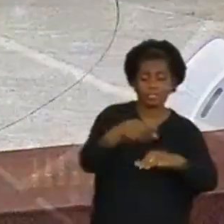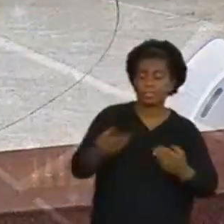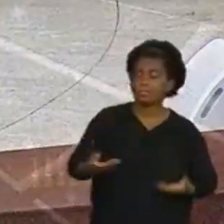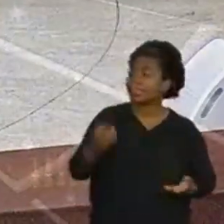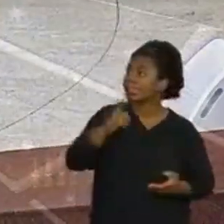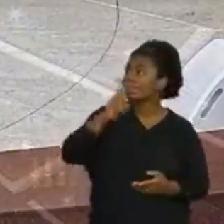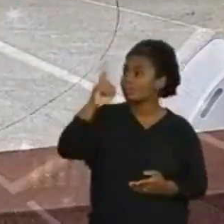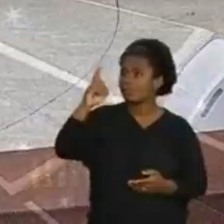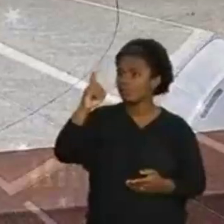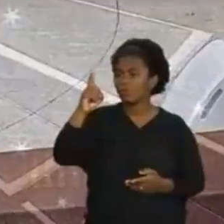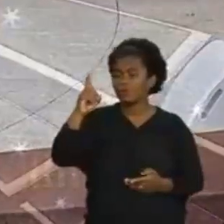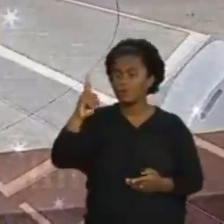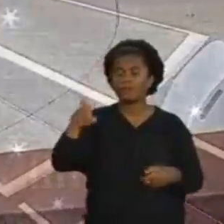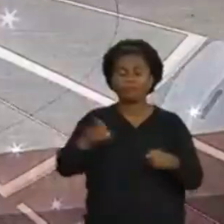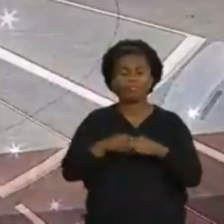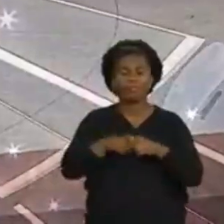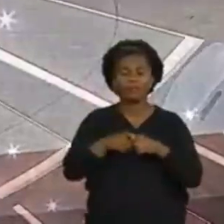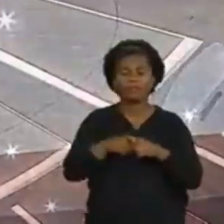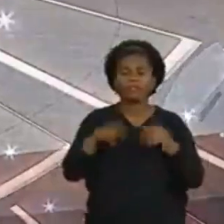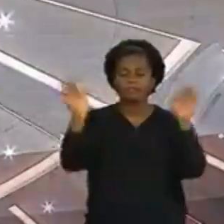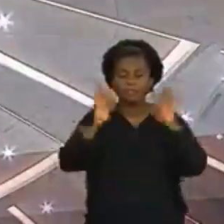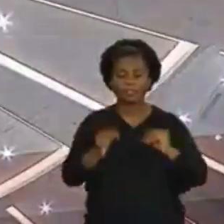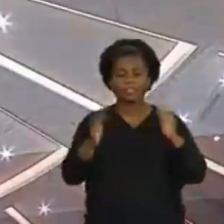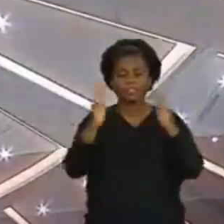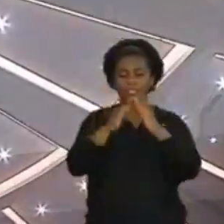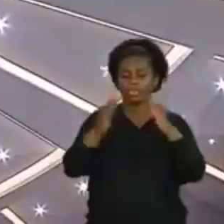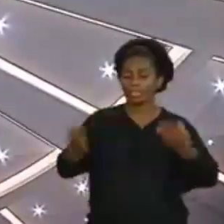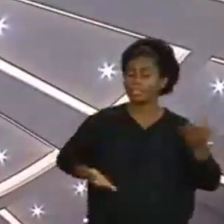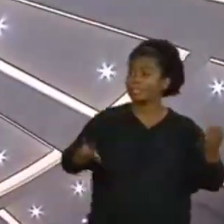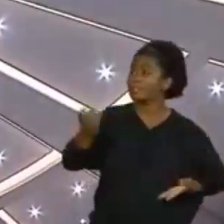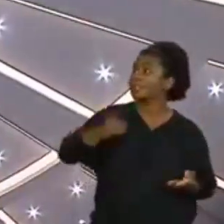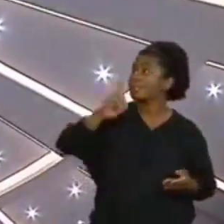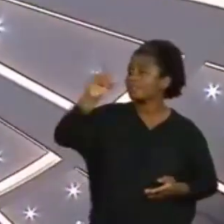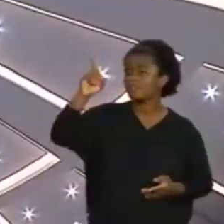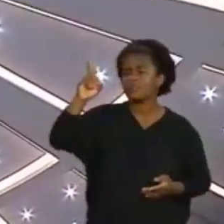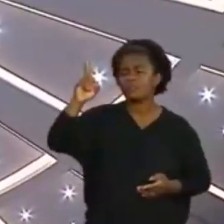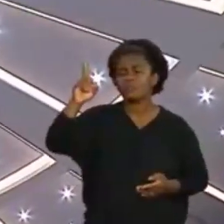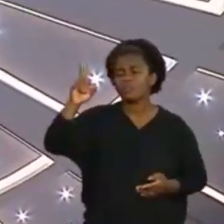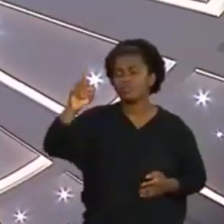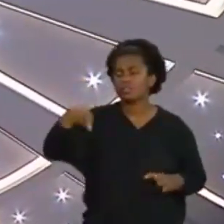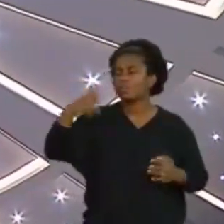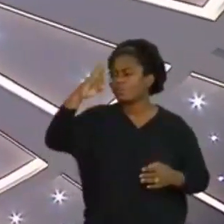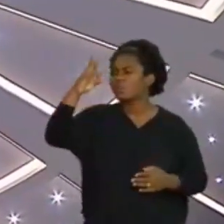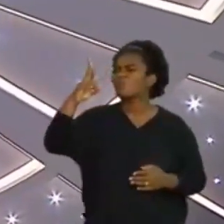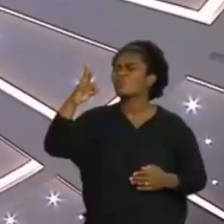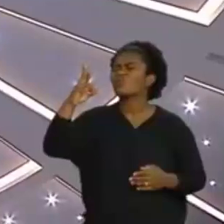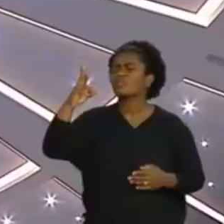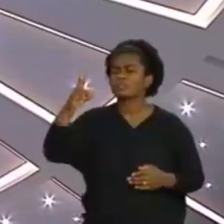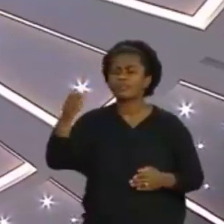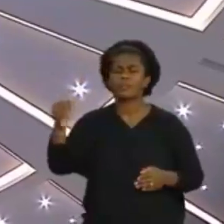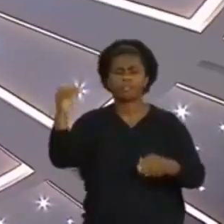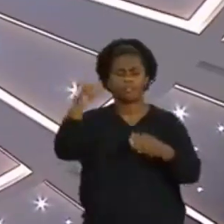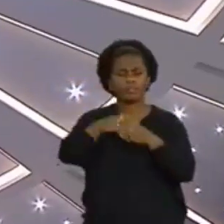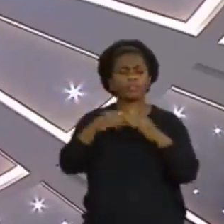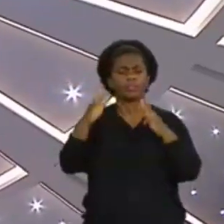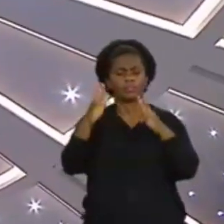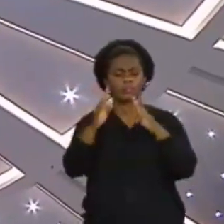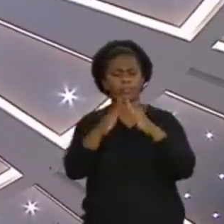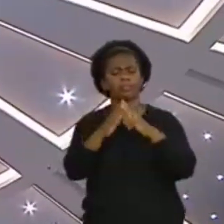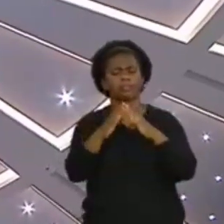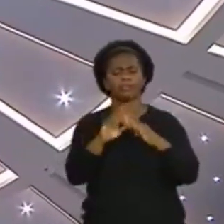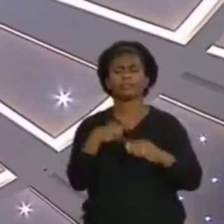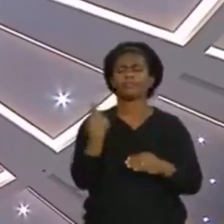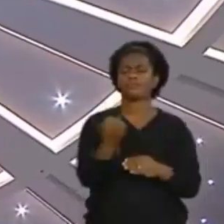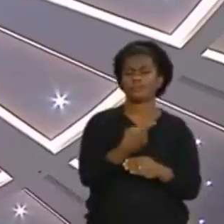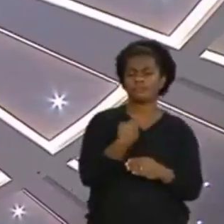nossa casa, o Senhor da nossa família. Abençoe, meu Deus, o filho, a filha, o genro, a